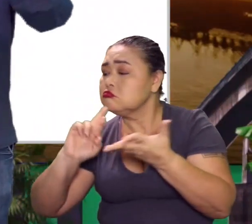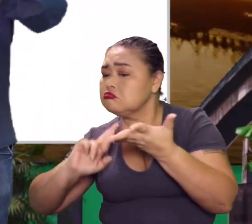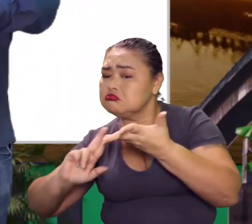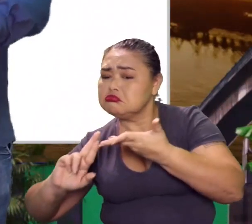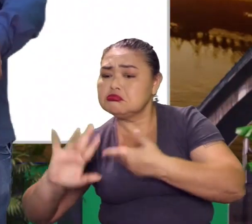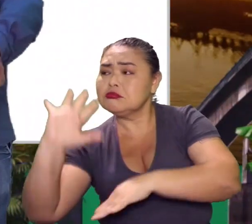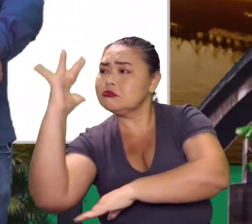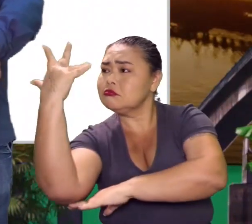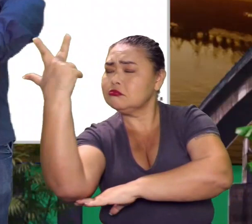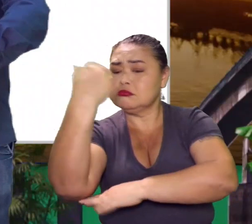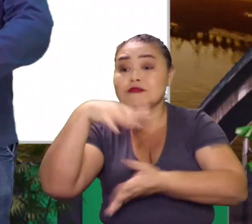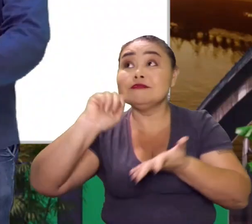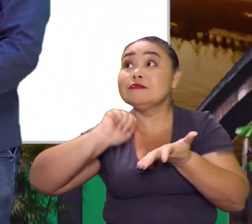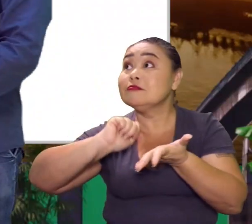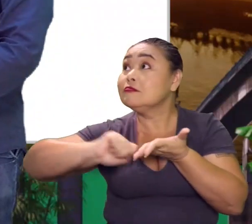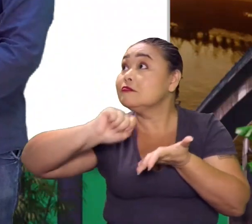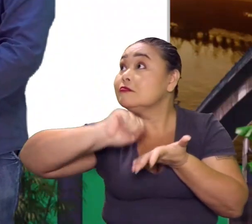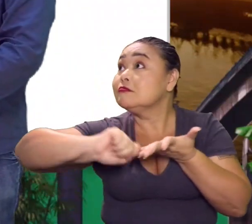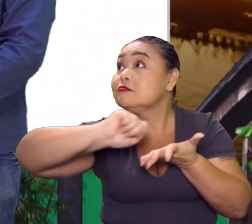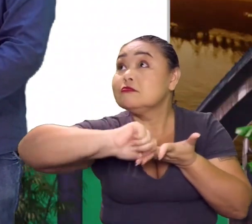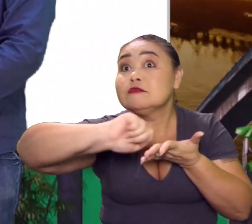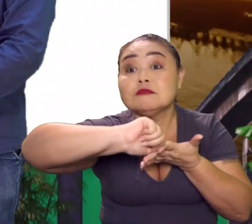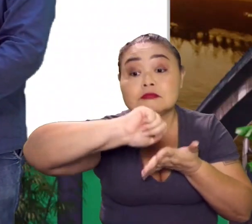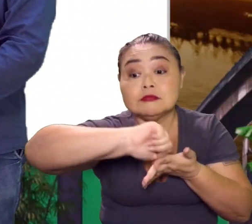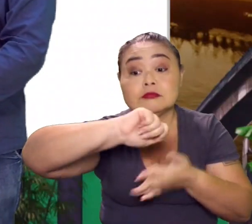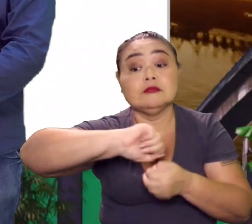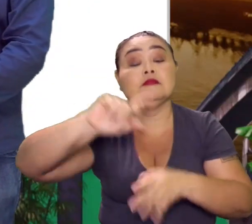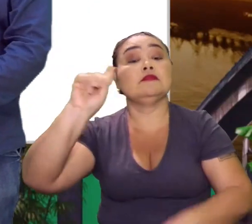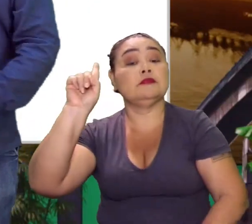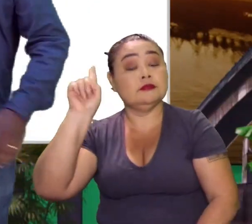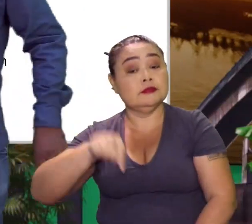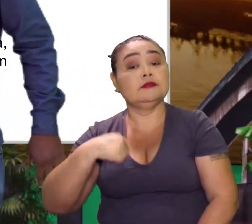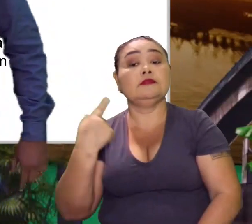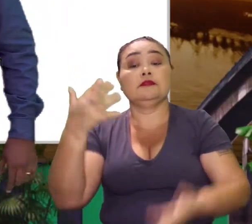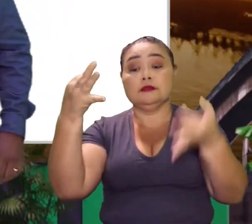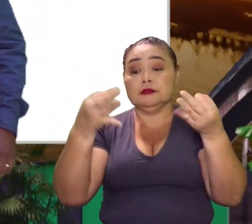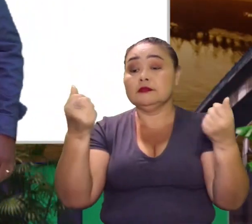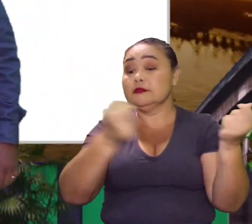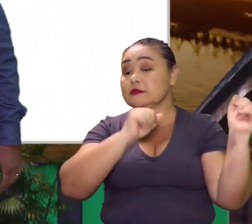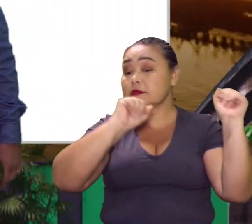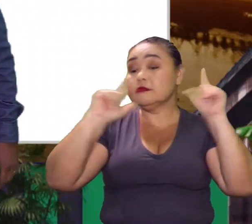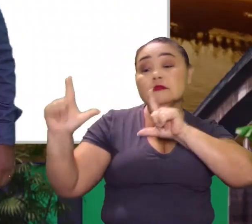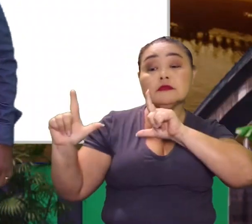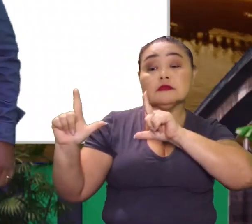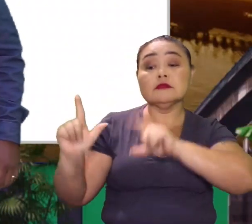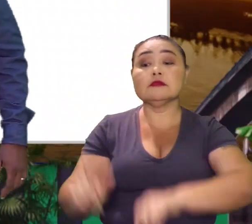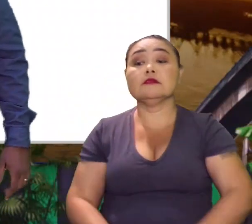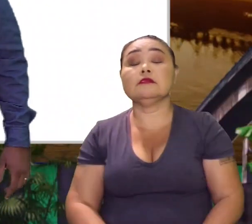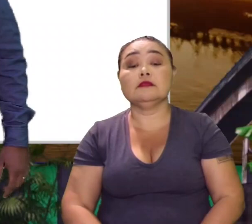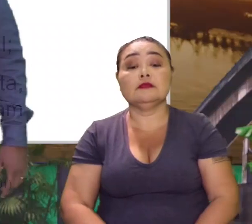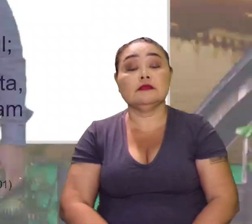que eles encontraram aqui no contexto amazônico. Perfeito. Certo? Meu diretor, vamos lá na tela?